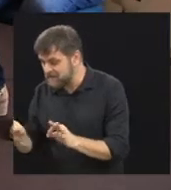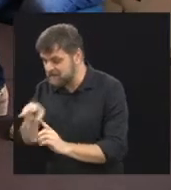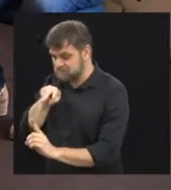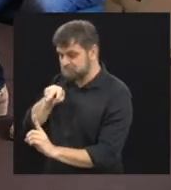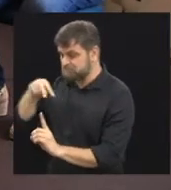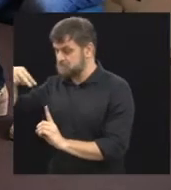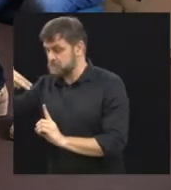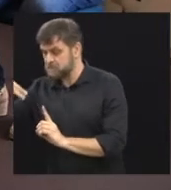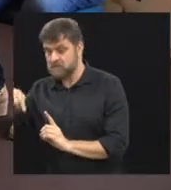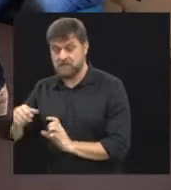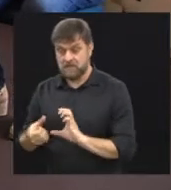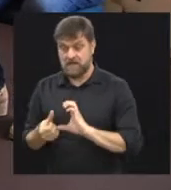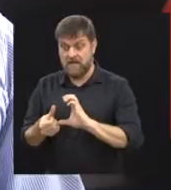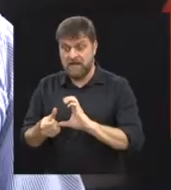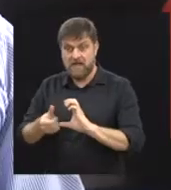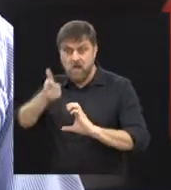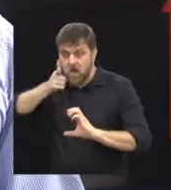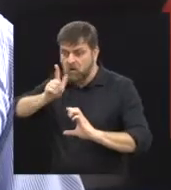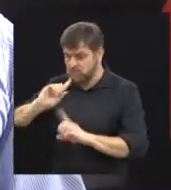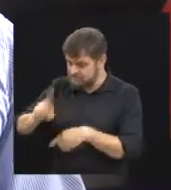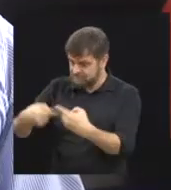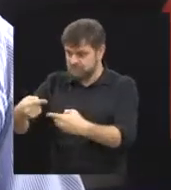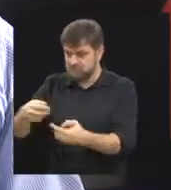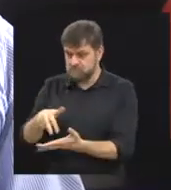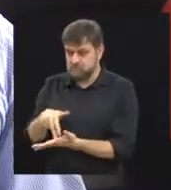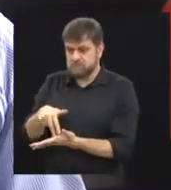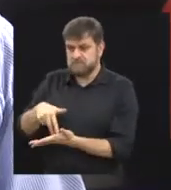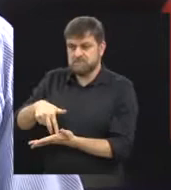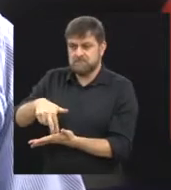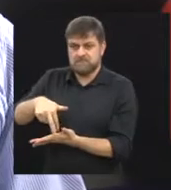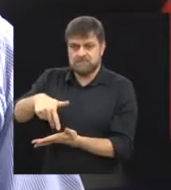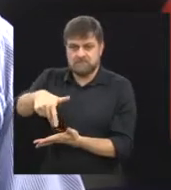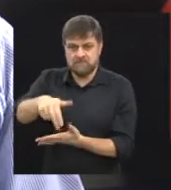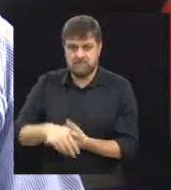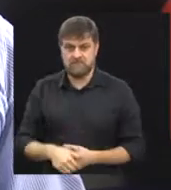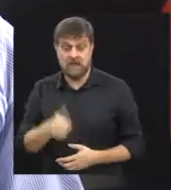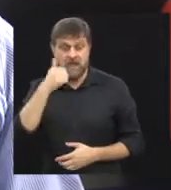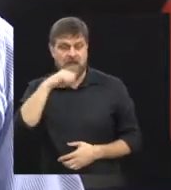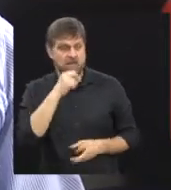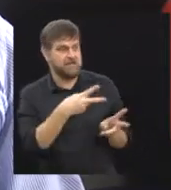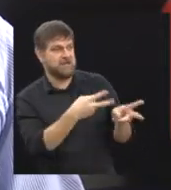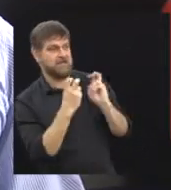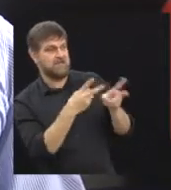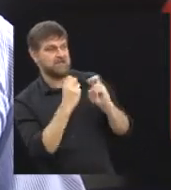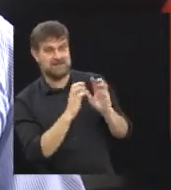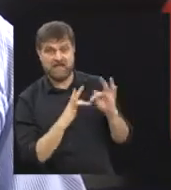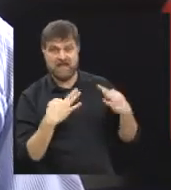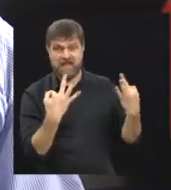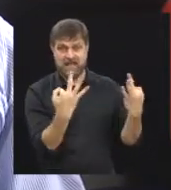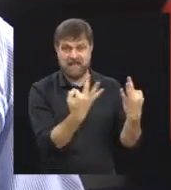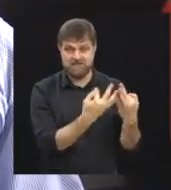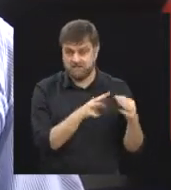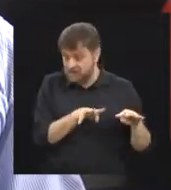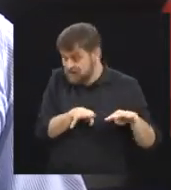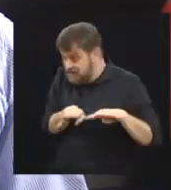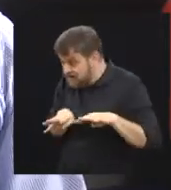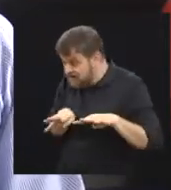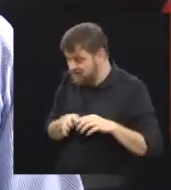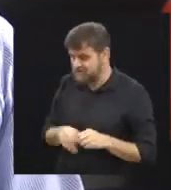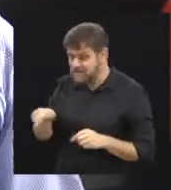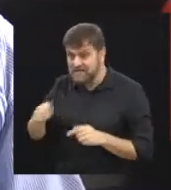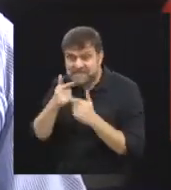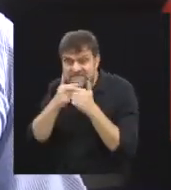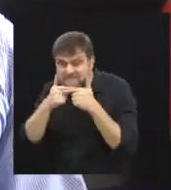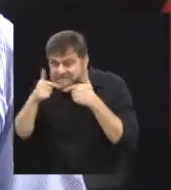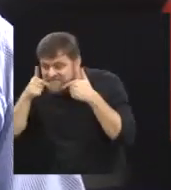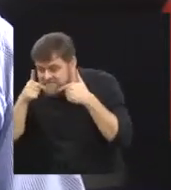E aqui ela conseguiu fazer isso. E você percebe isso muito nas mães, né? Na família, quando vem a criança dar um